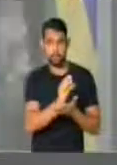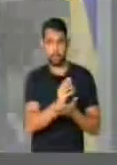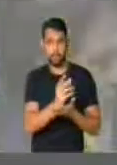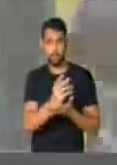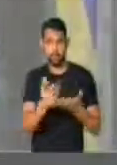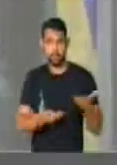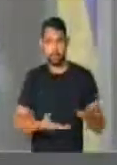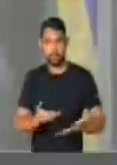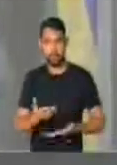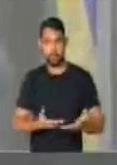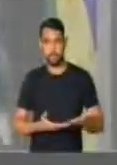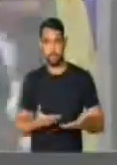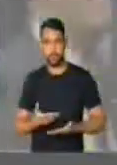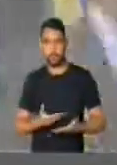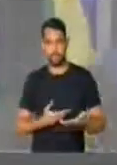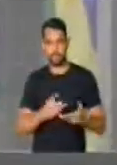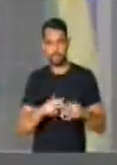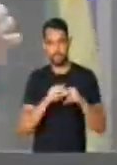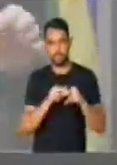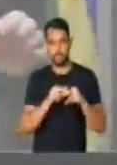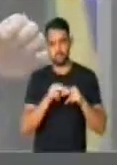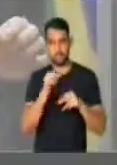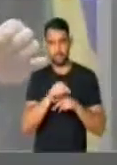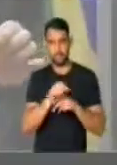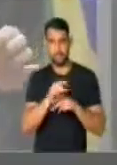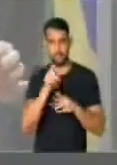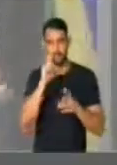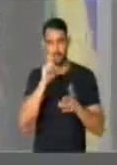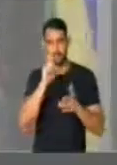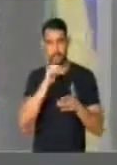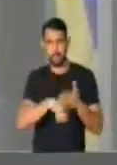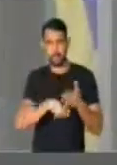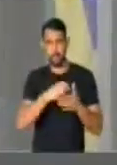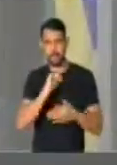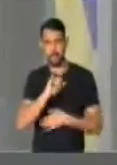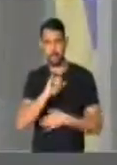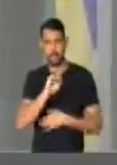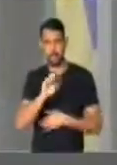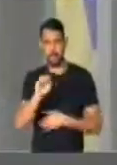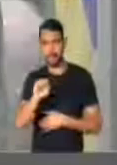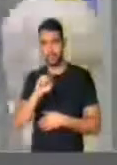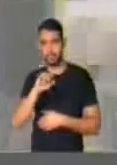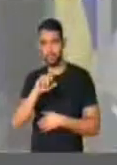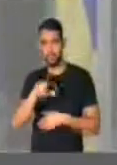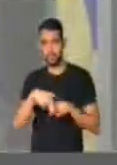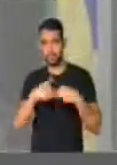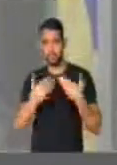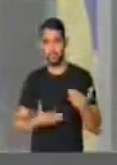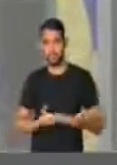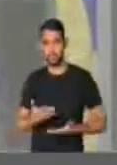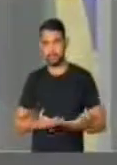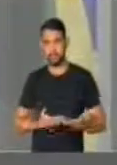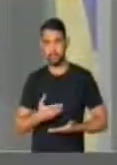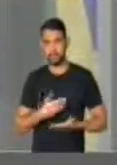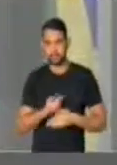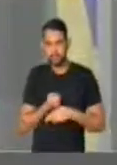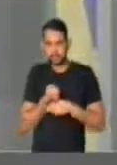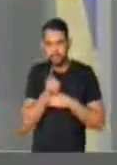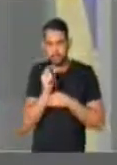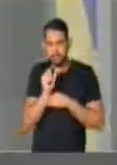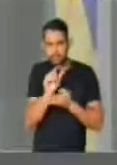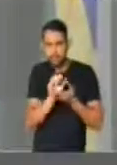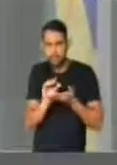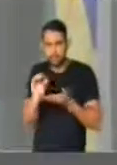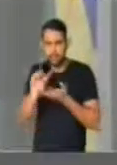este serviço tem sobre ele uma tributação, o ISS, Imposto sobre Serviço. O pouquinho que fica